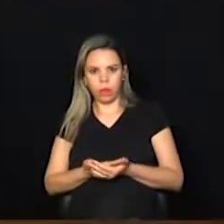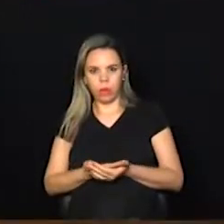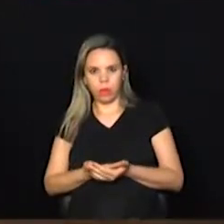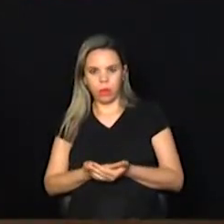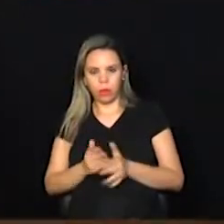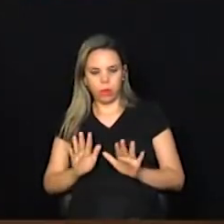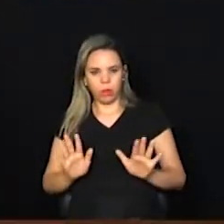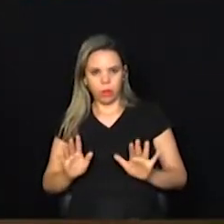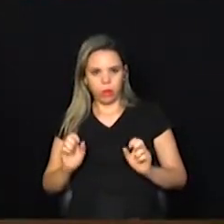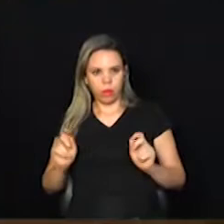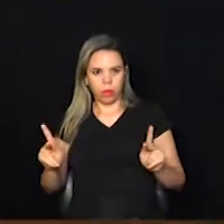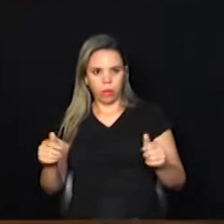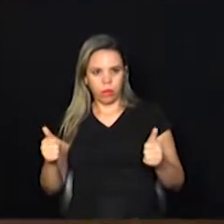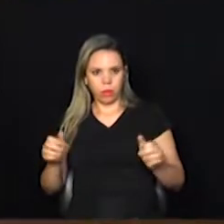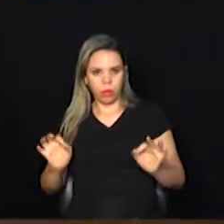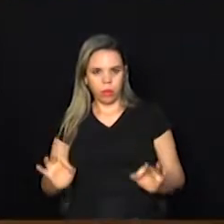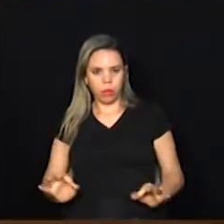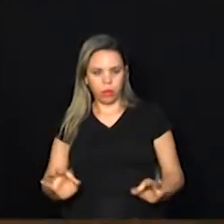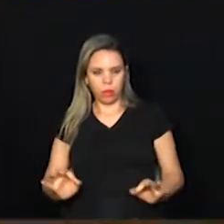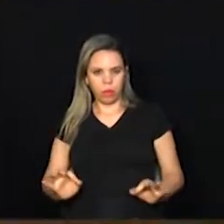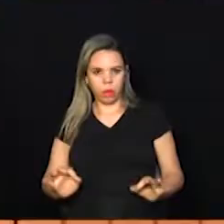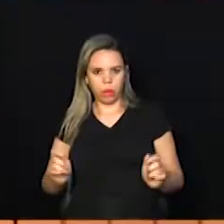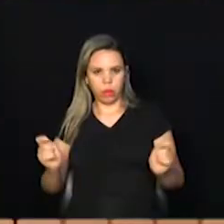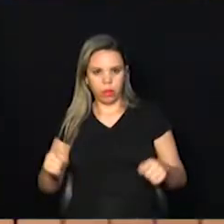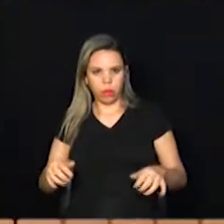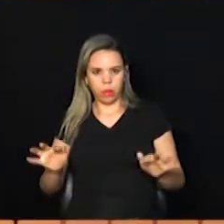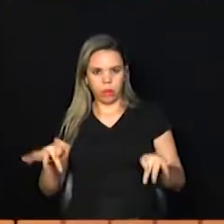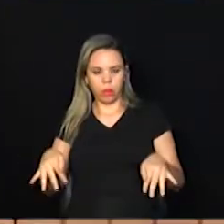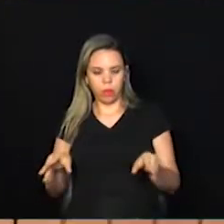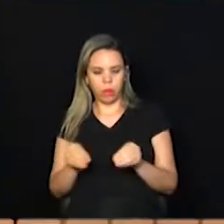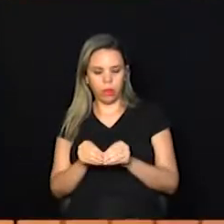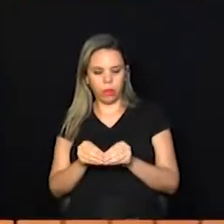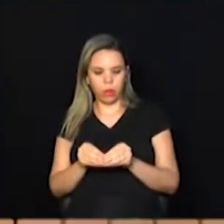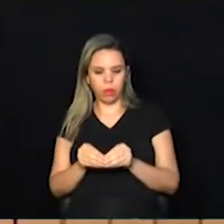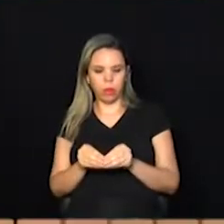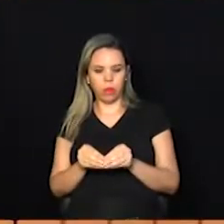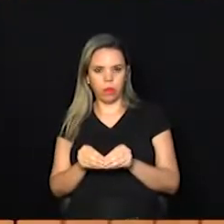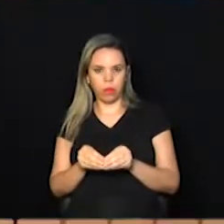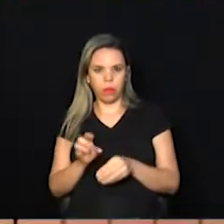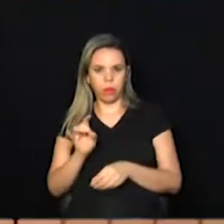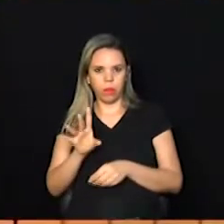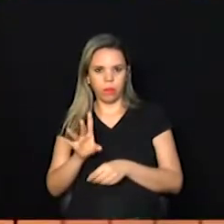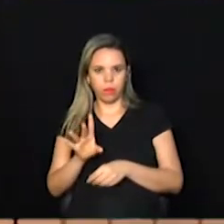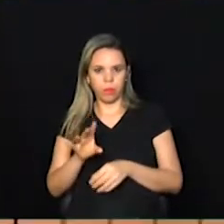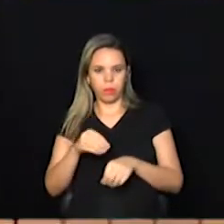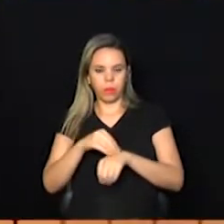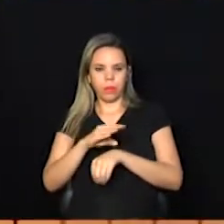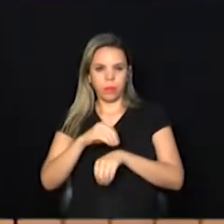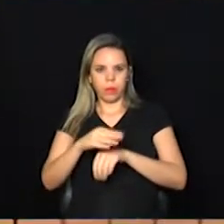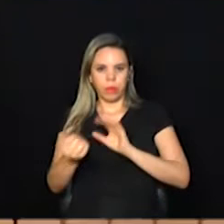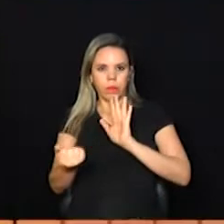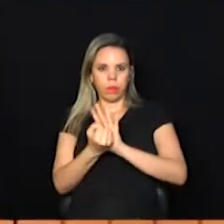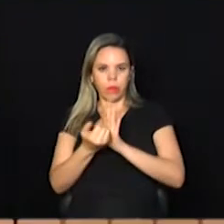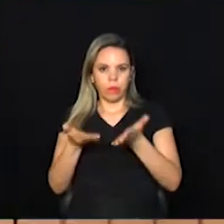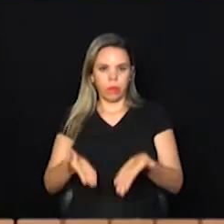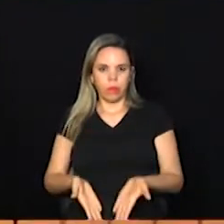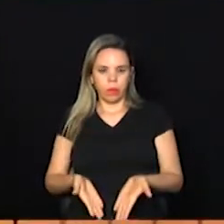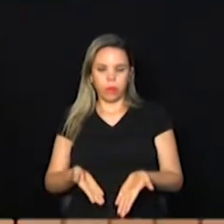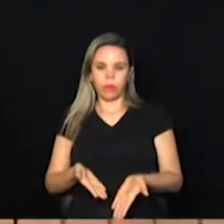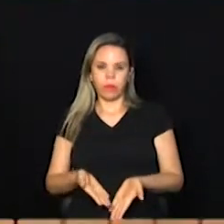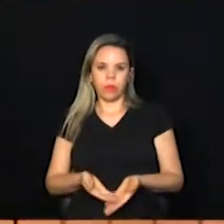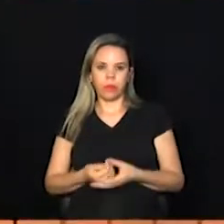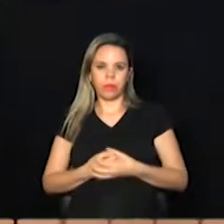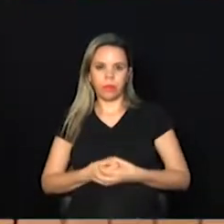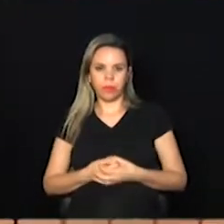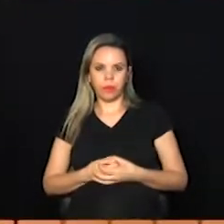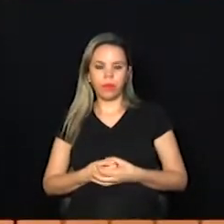tá? A gente, então, já caminhando para o final, só a deixar registrado que nós encaminhamos